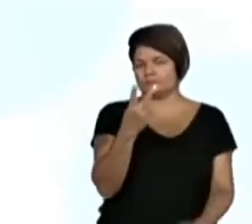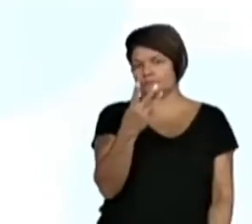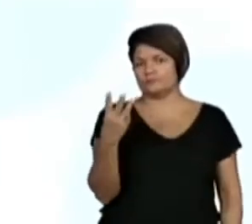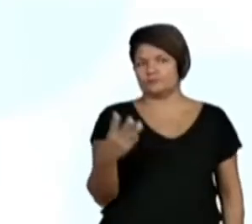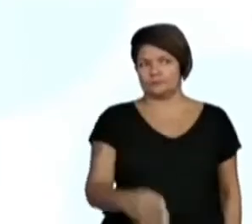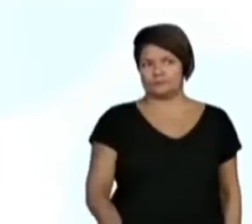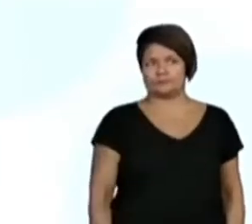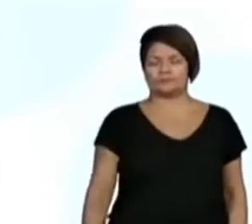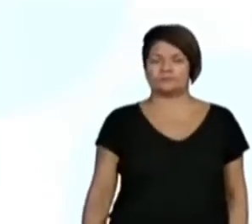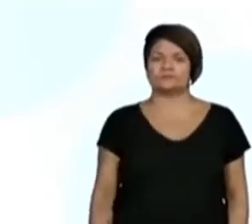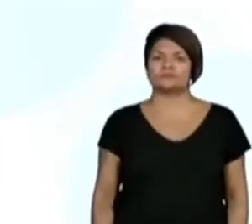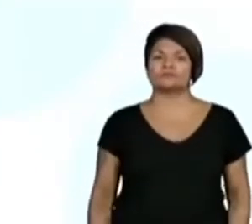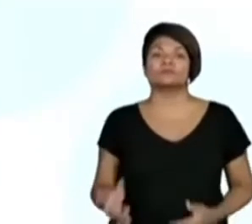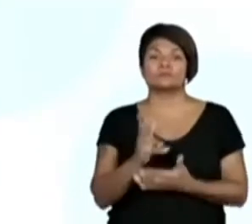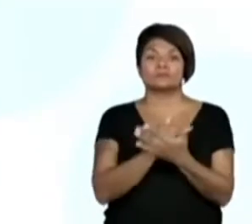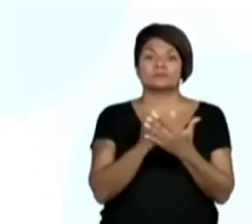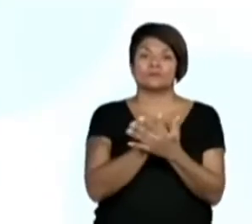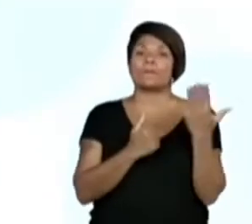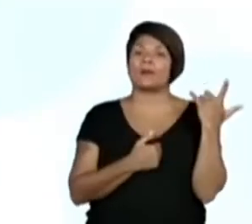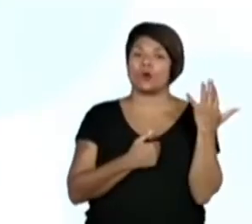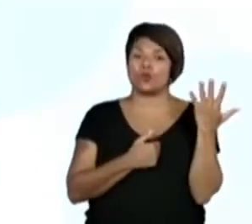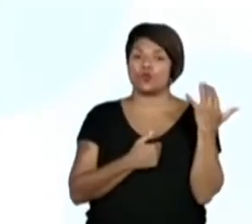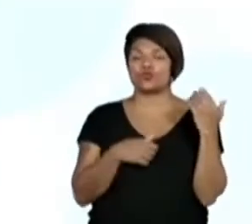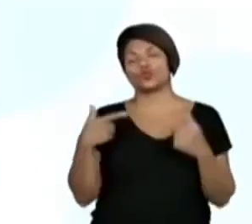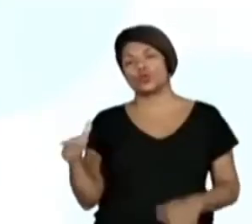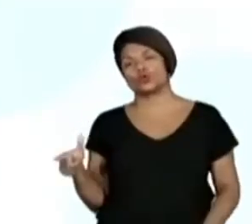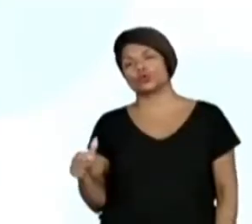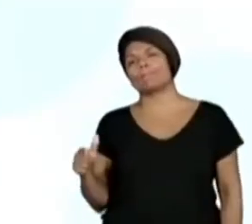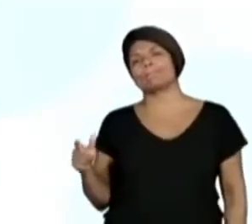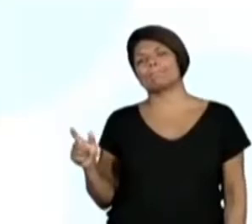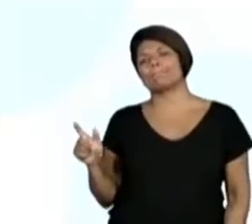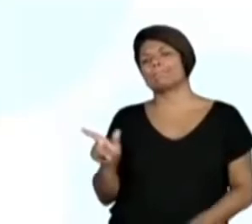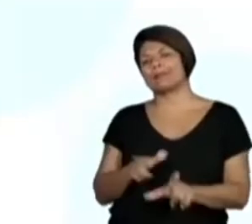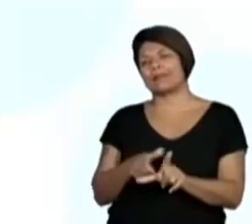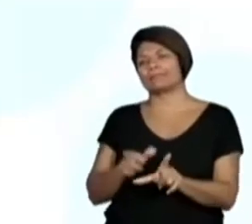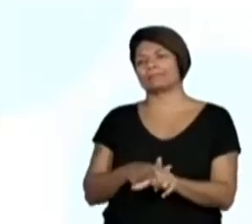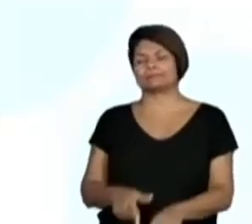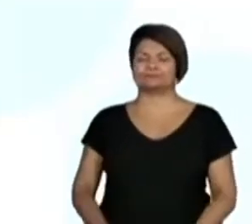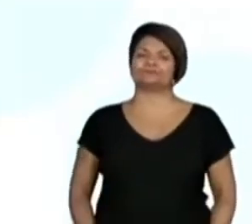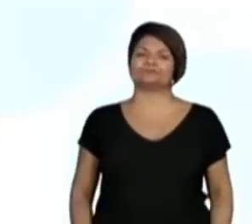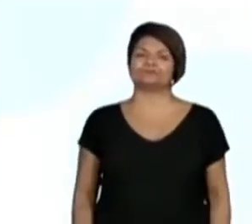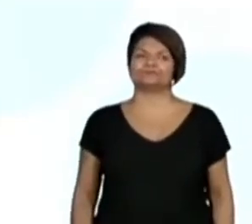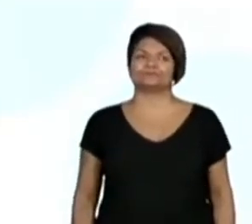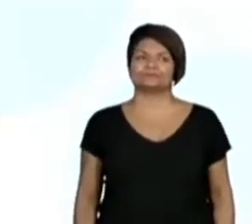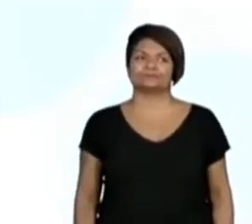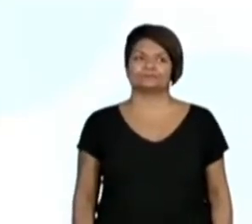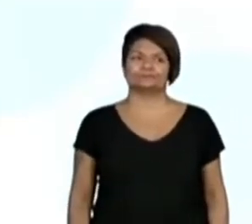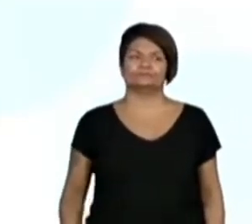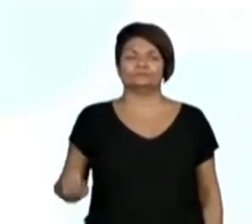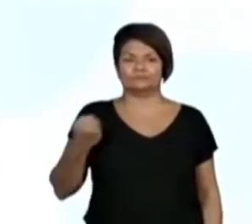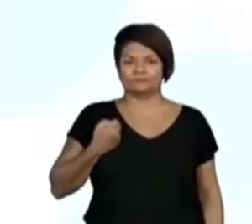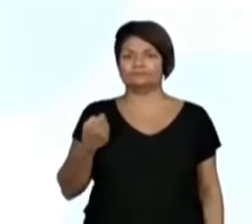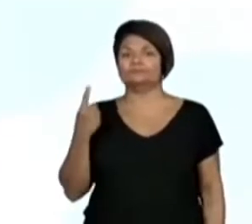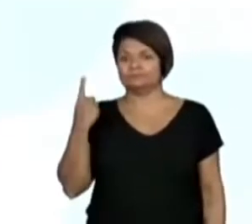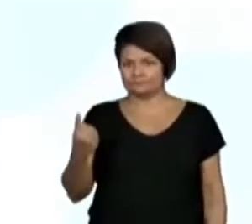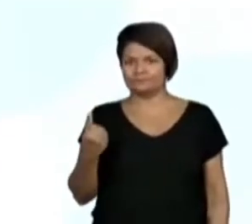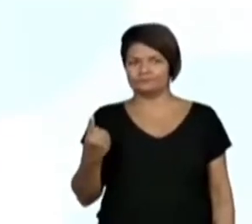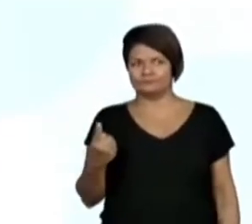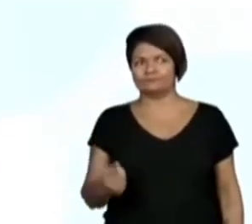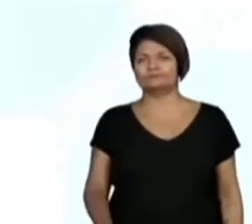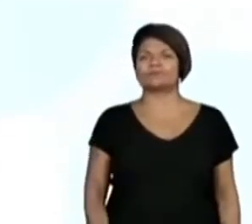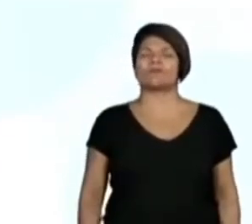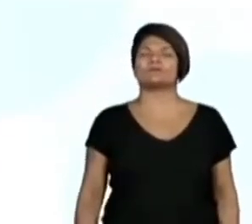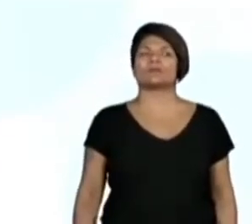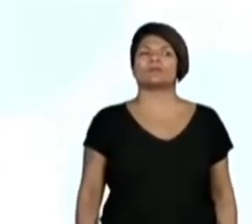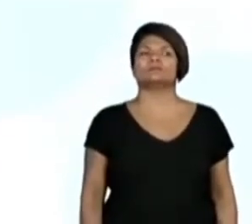uma mão e um pé. Isso, aí coloquei o número 1. Nessa lousa é um barato, né? Você tenta consertar, fica uma